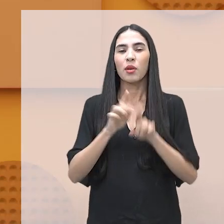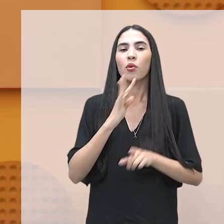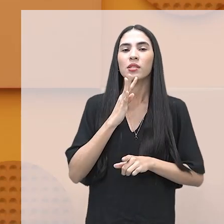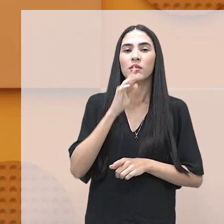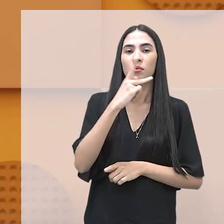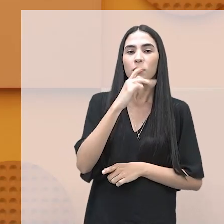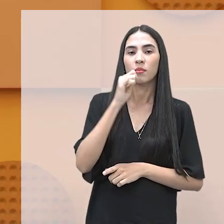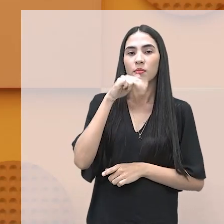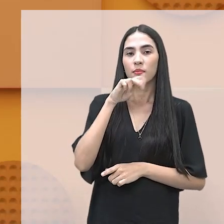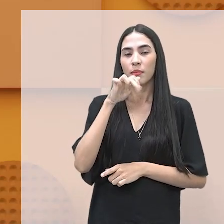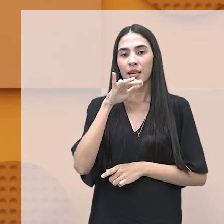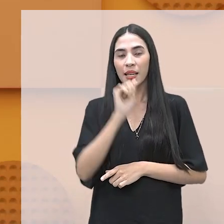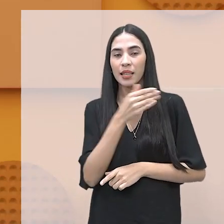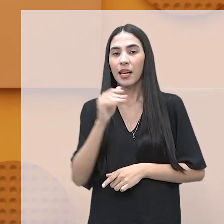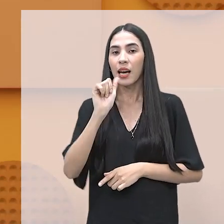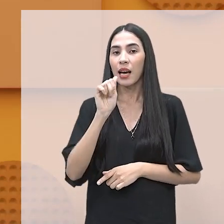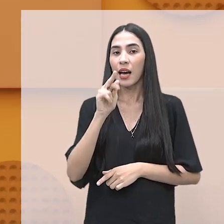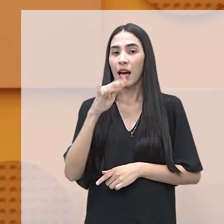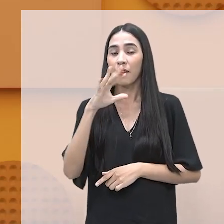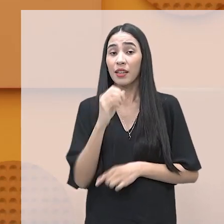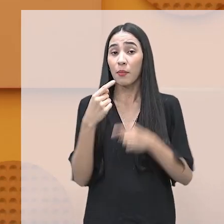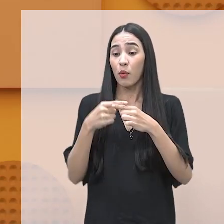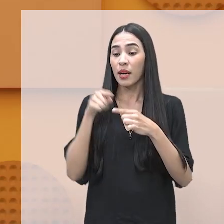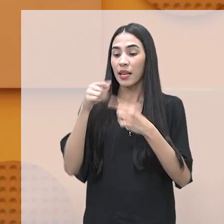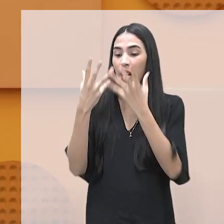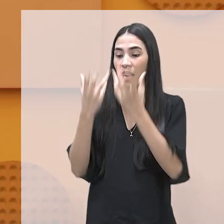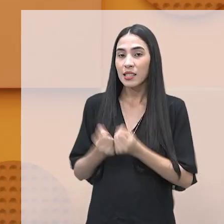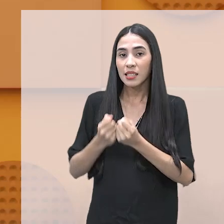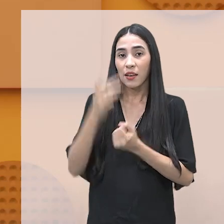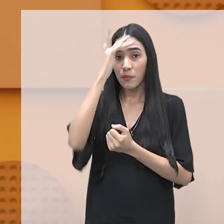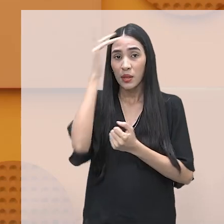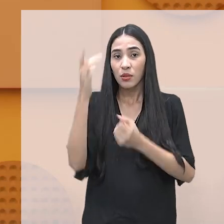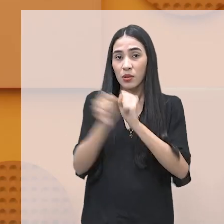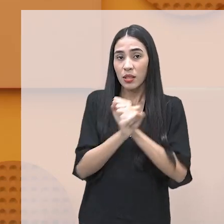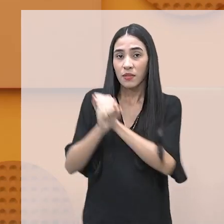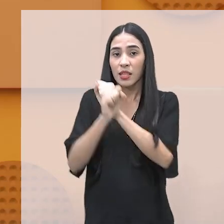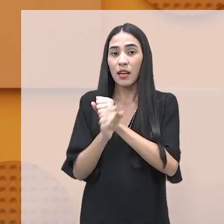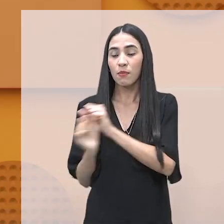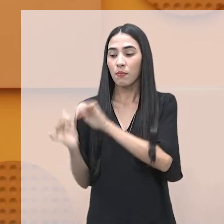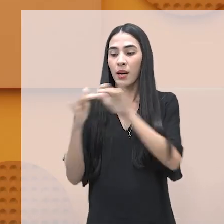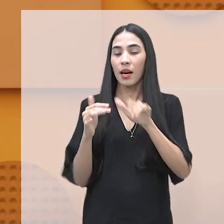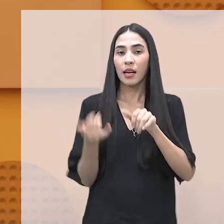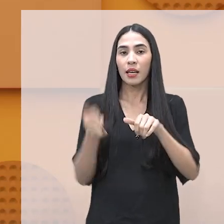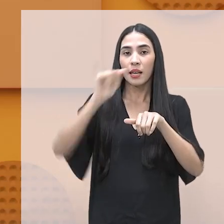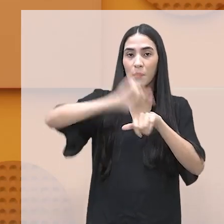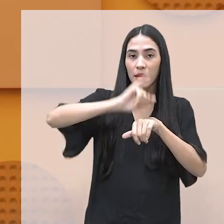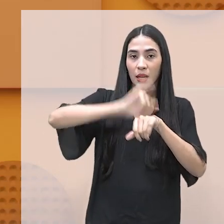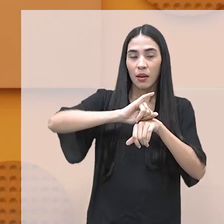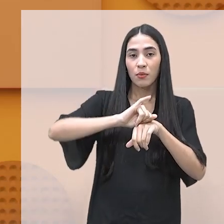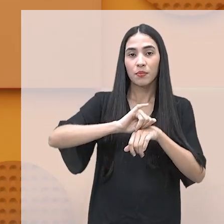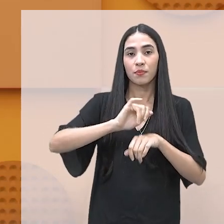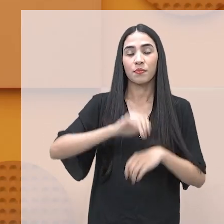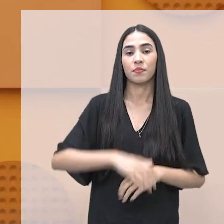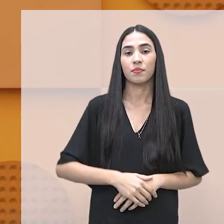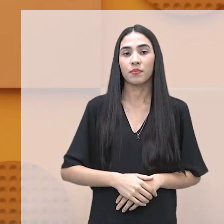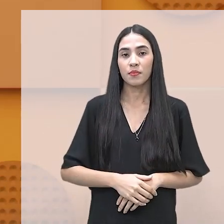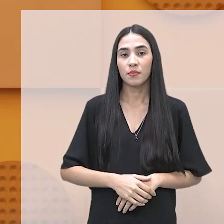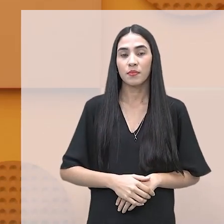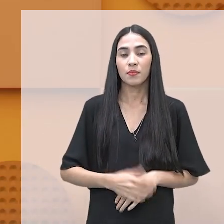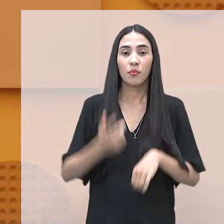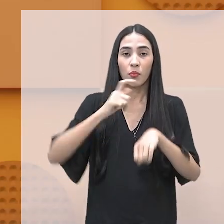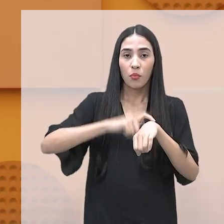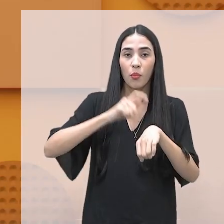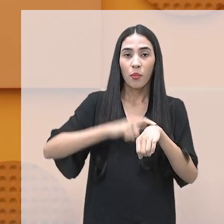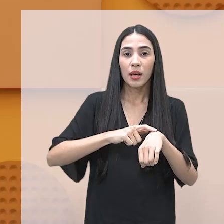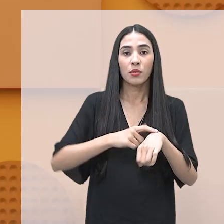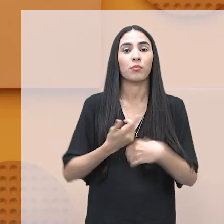abarcar os ex-escravizados que vieram para a capital do Império e posteriormente da República, que era naquele momento